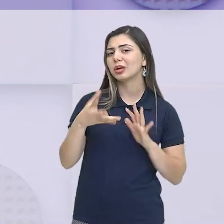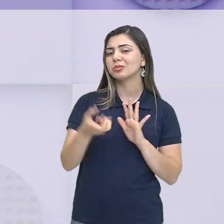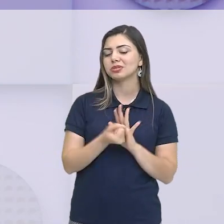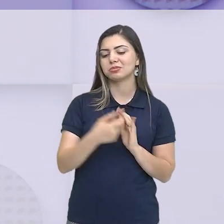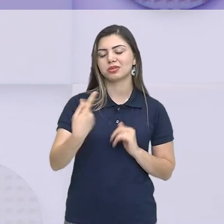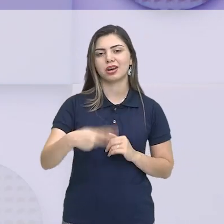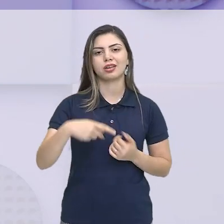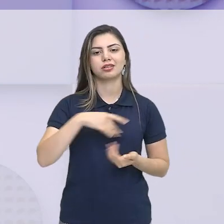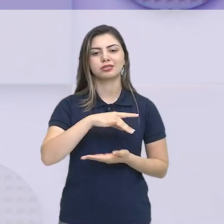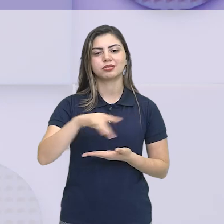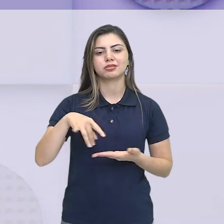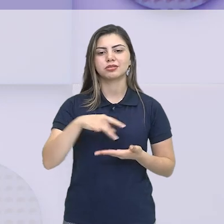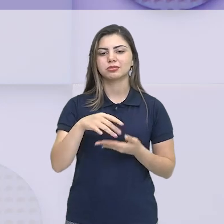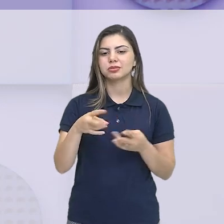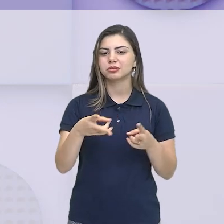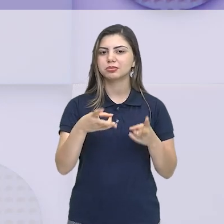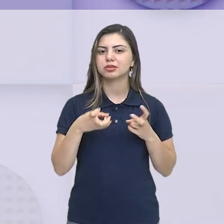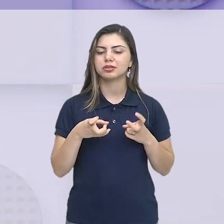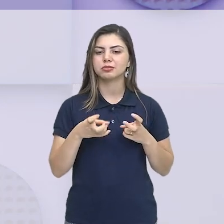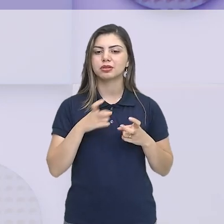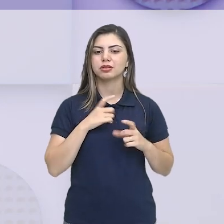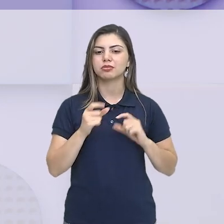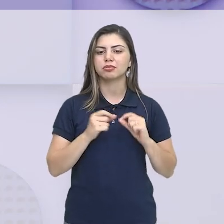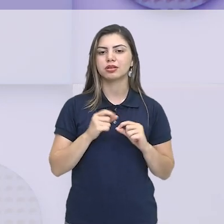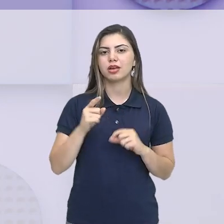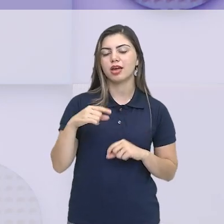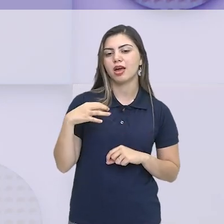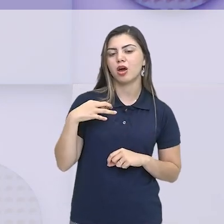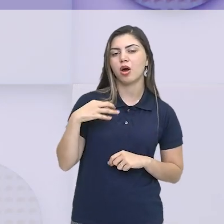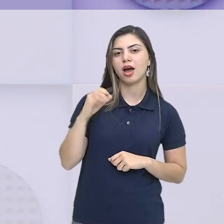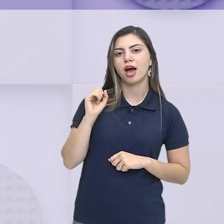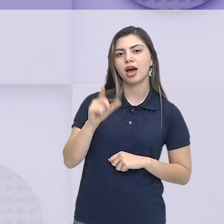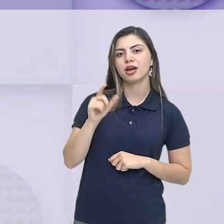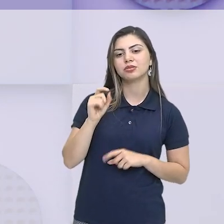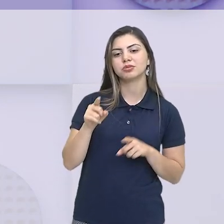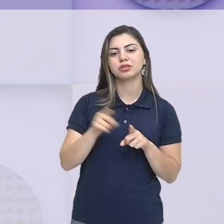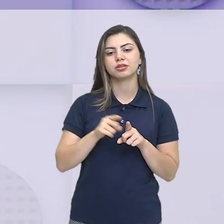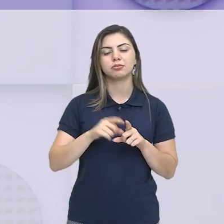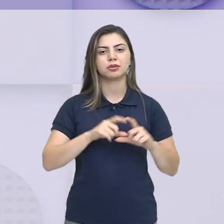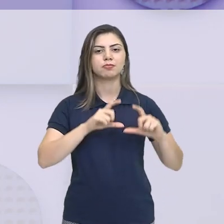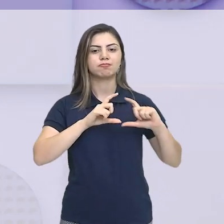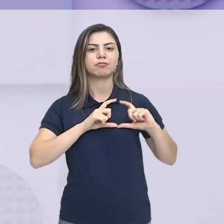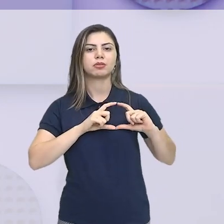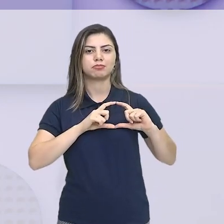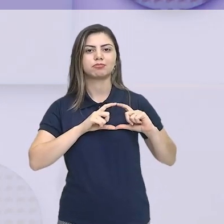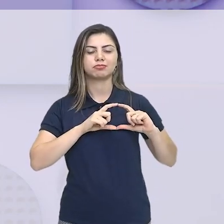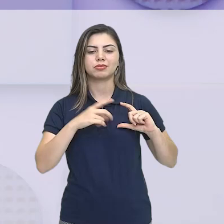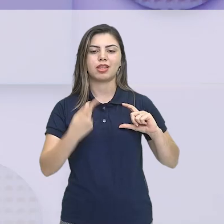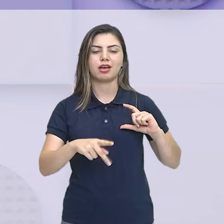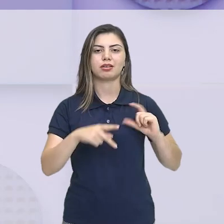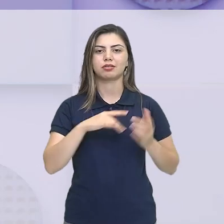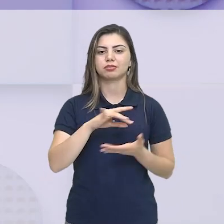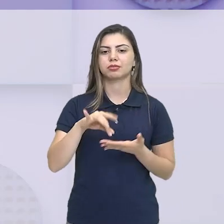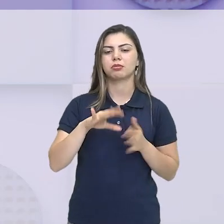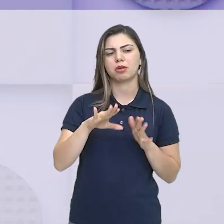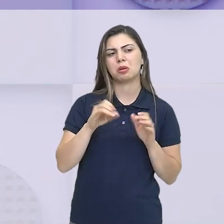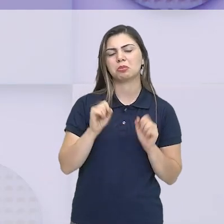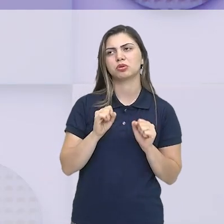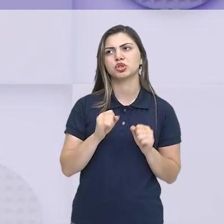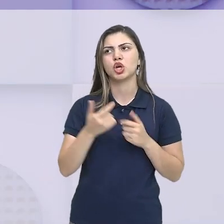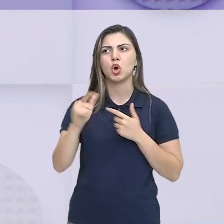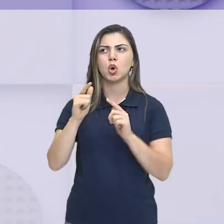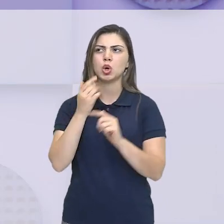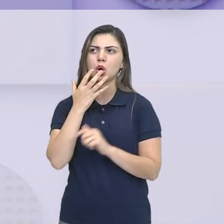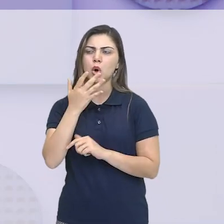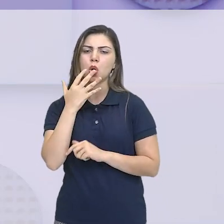Olha aí, um símbolo em cima do outro, né? A camisa azul e o símbolo do centro de mídias. Né? Eu poderia usar qualquer